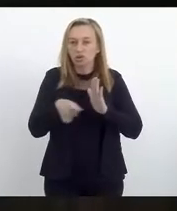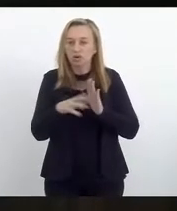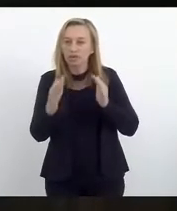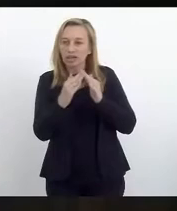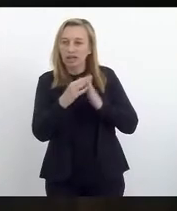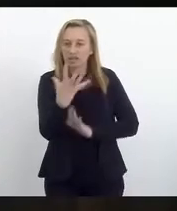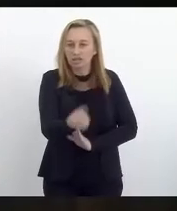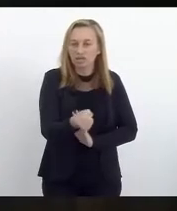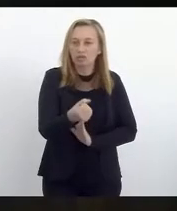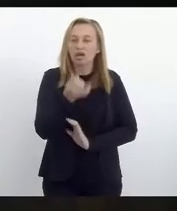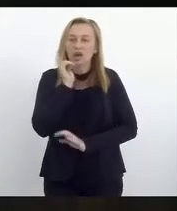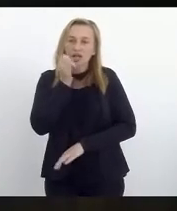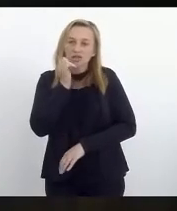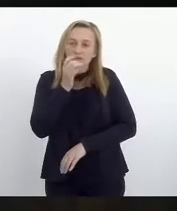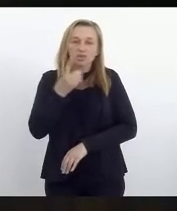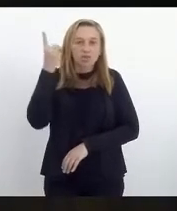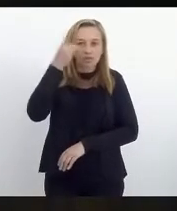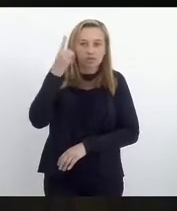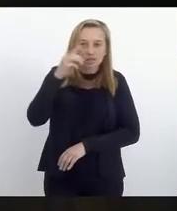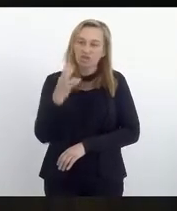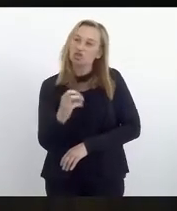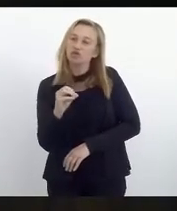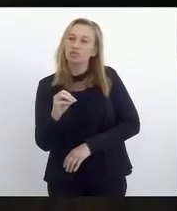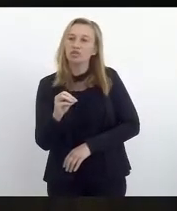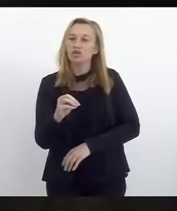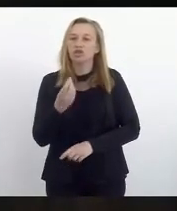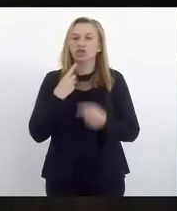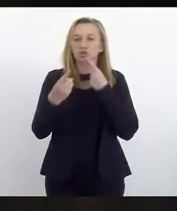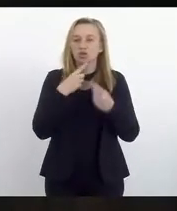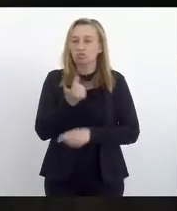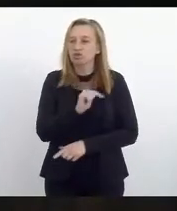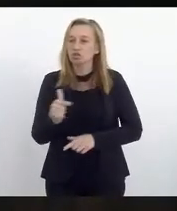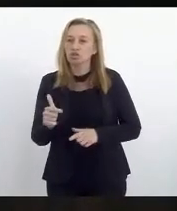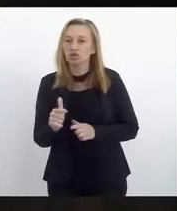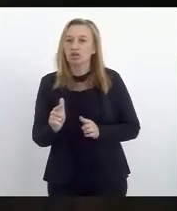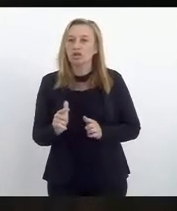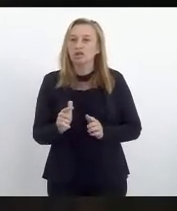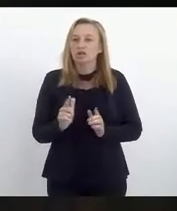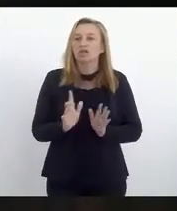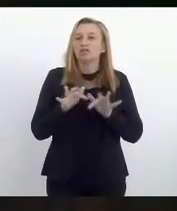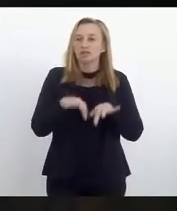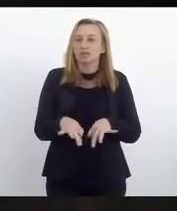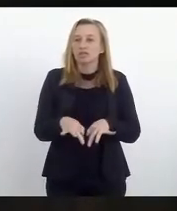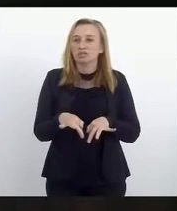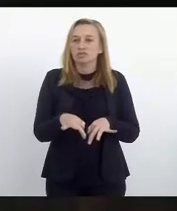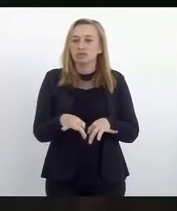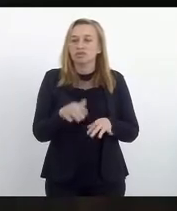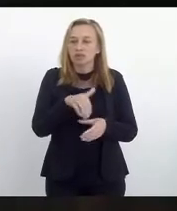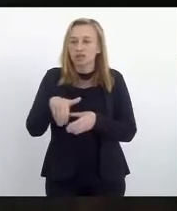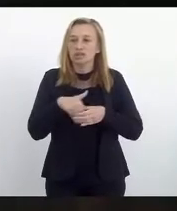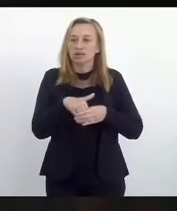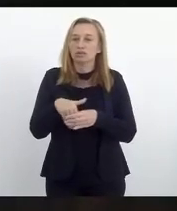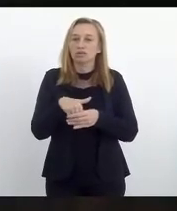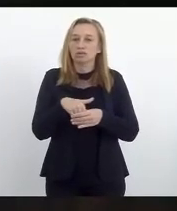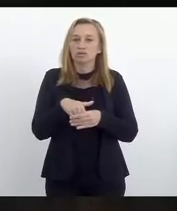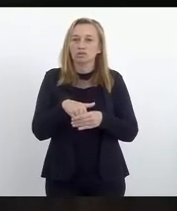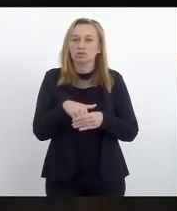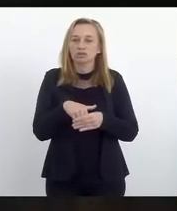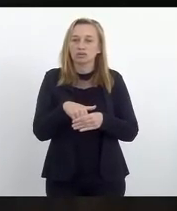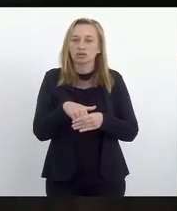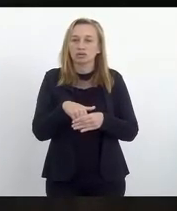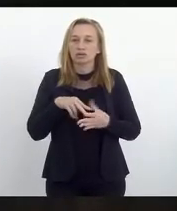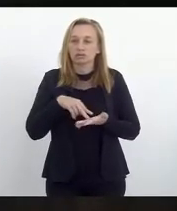Externas favorável. Relator, deputado Chico Machado. Em discussão, não havendo quem queira discutir, encerrada a discussão, em votação. Os senhores que